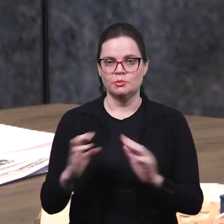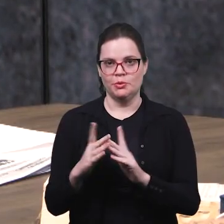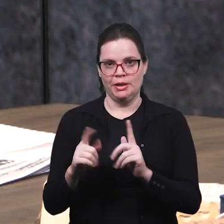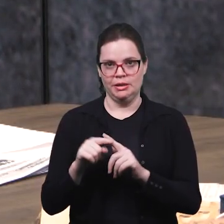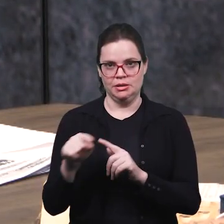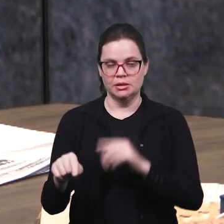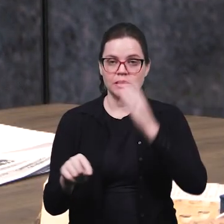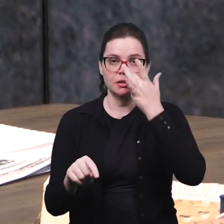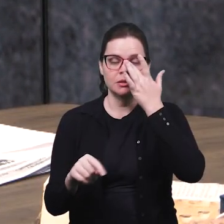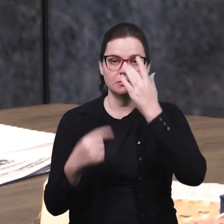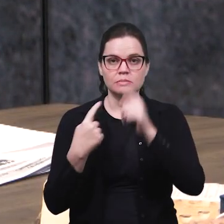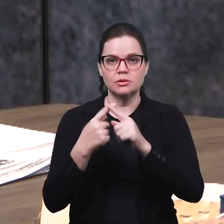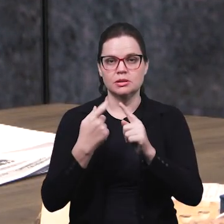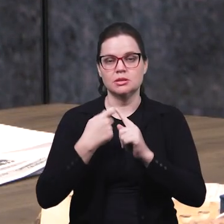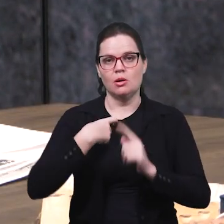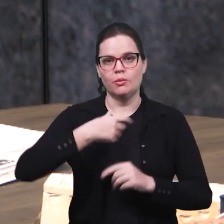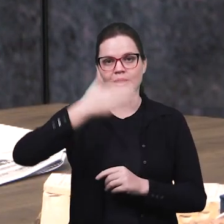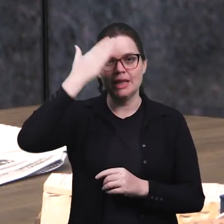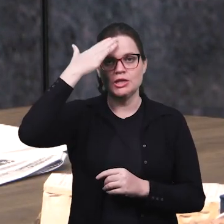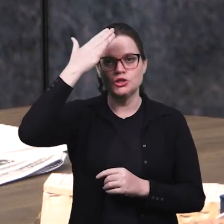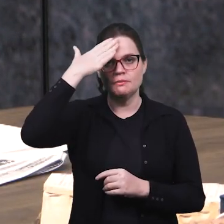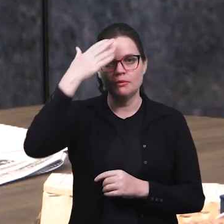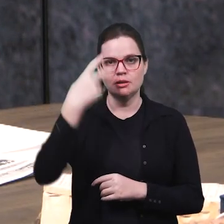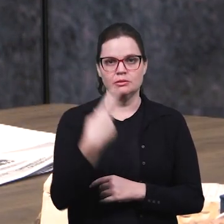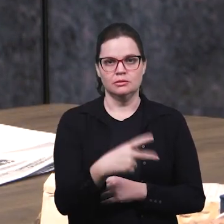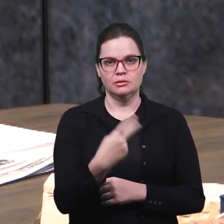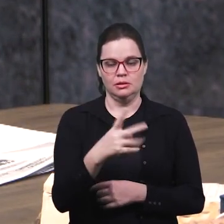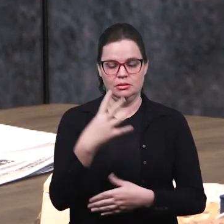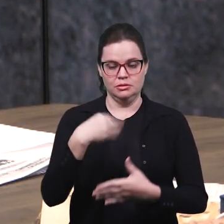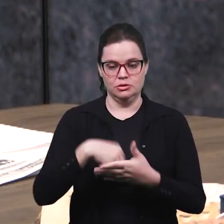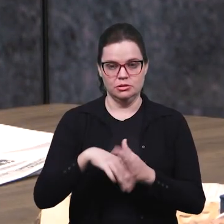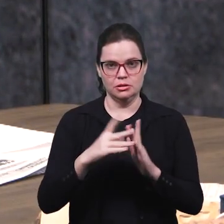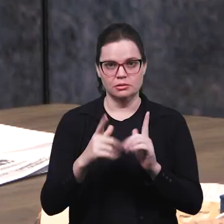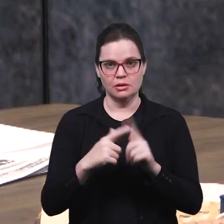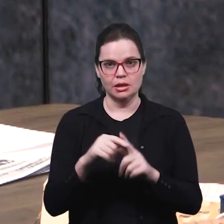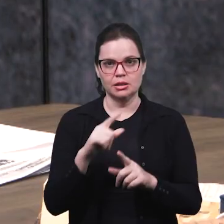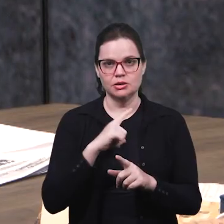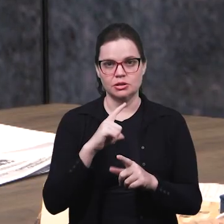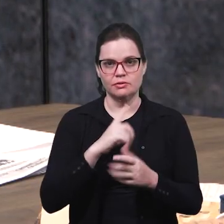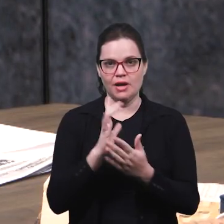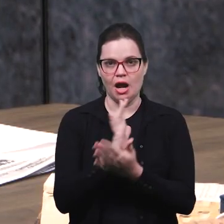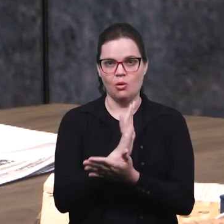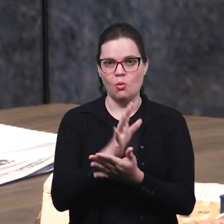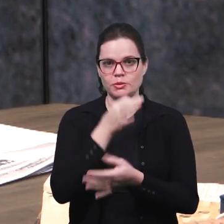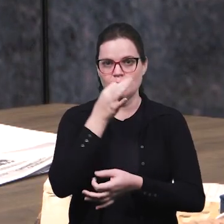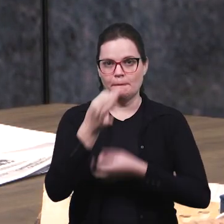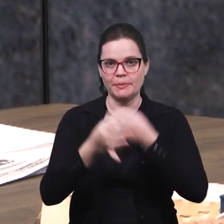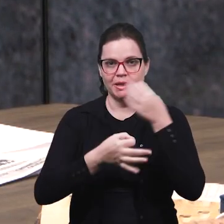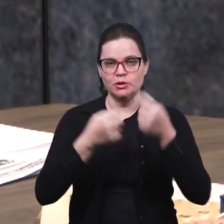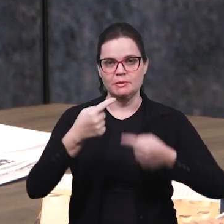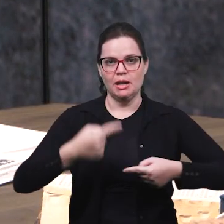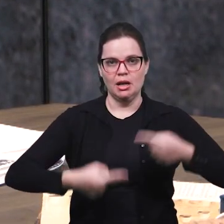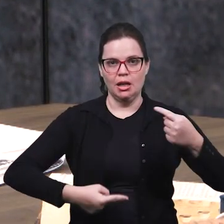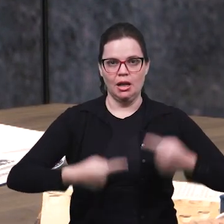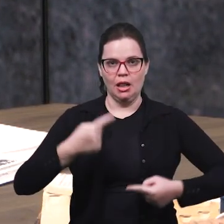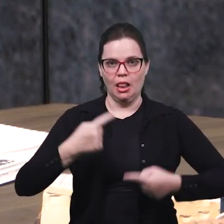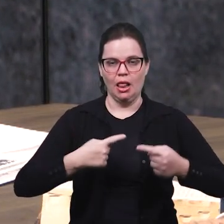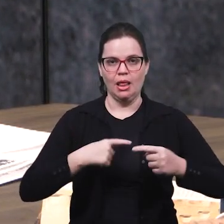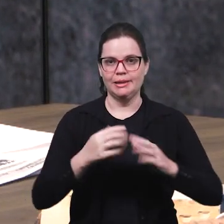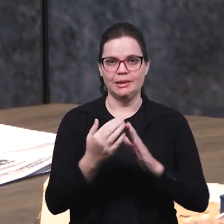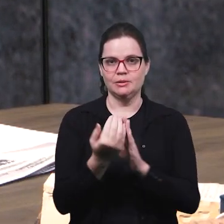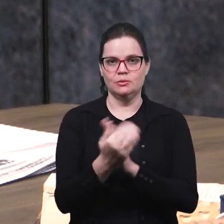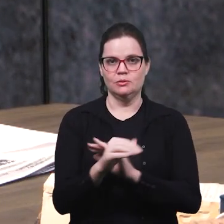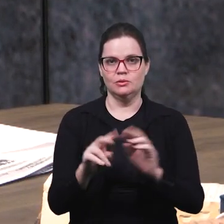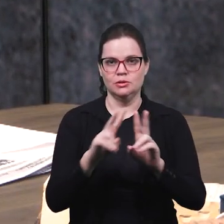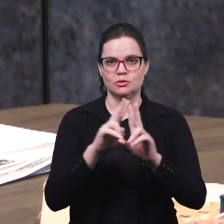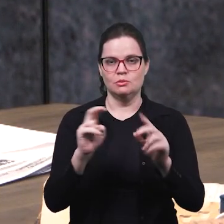pensamento, linhas de entendimento que se levantaram dentro da própria igreja e que vão discordar de aspectos